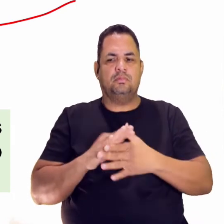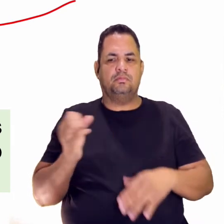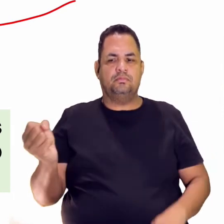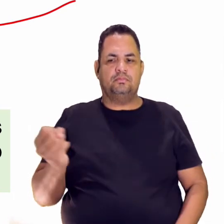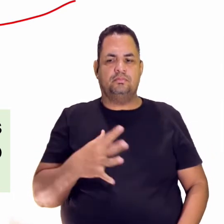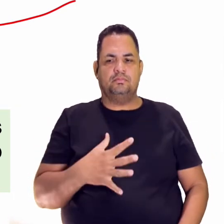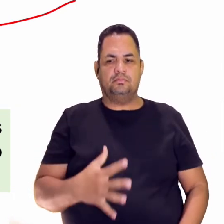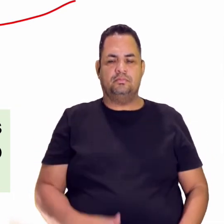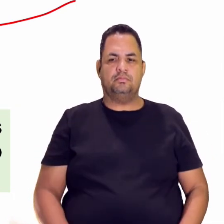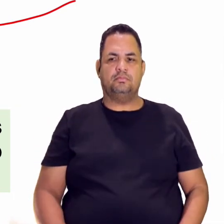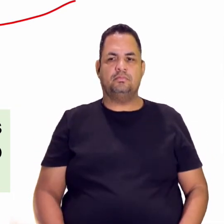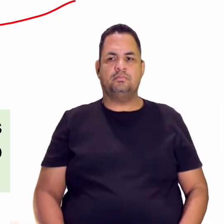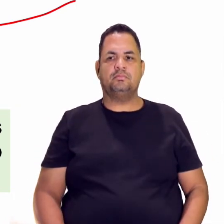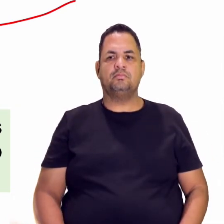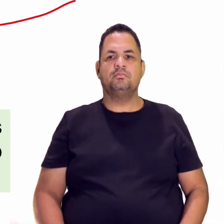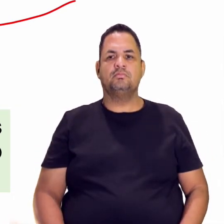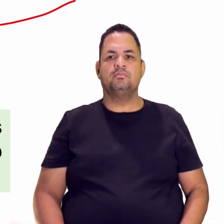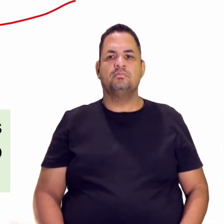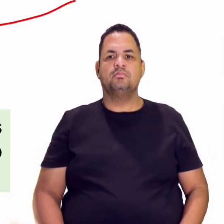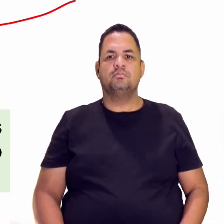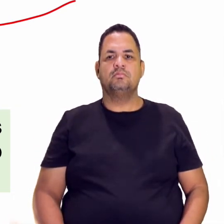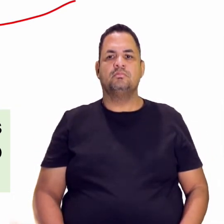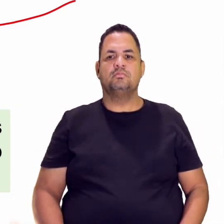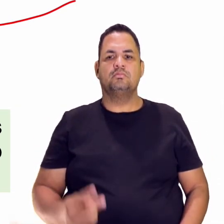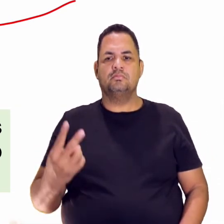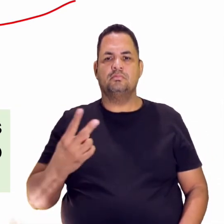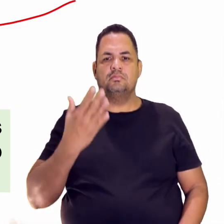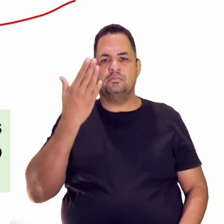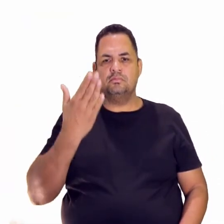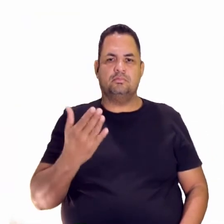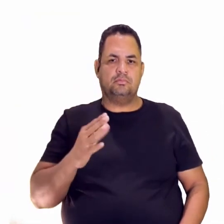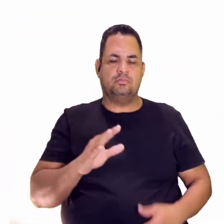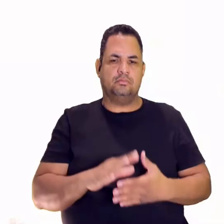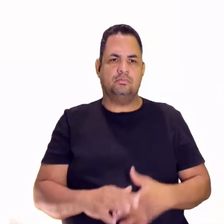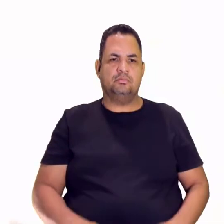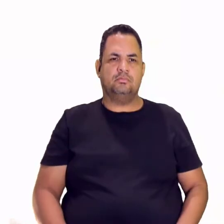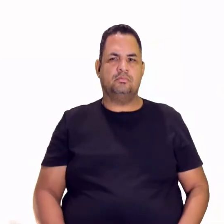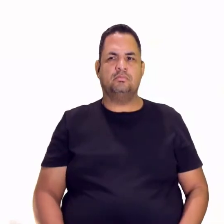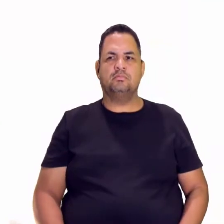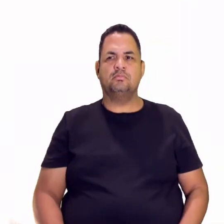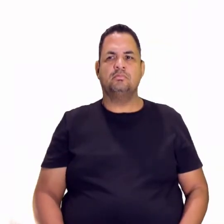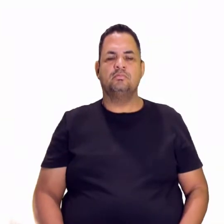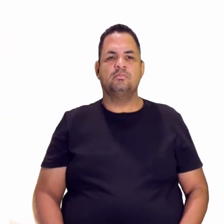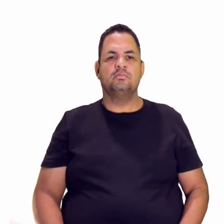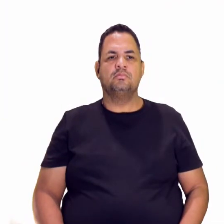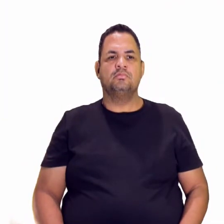mundo atual, né? Ela foi a segunda colocada do prêmio.